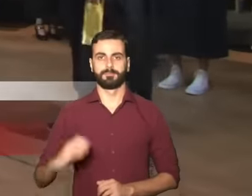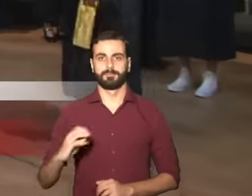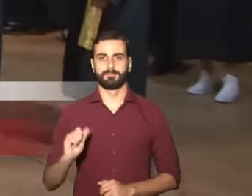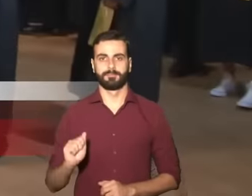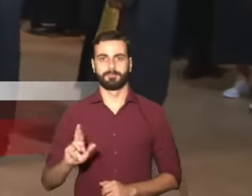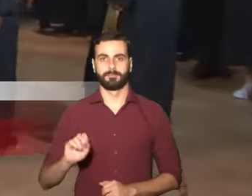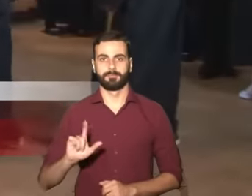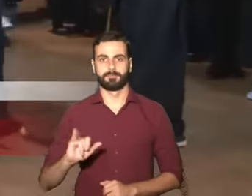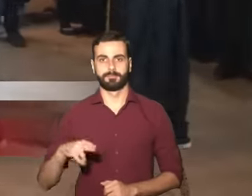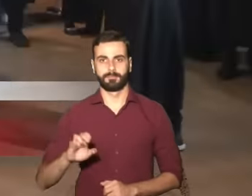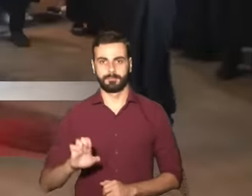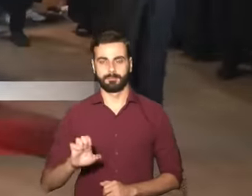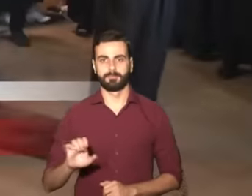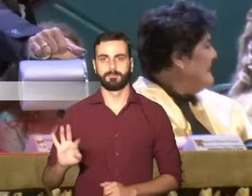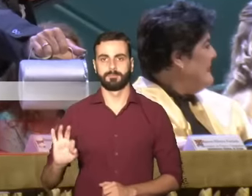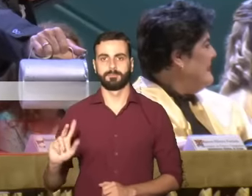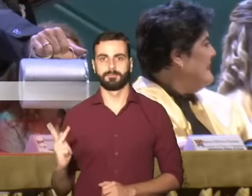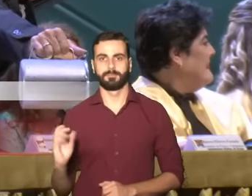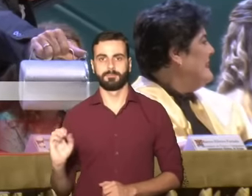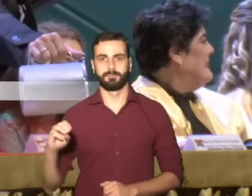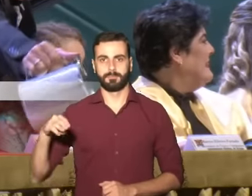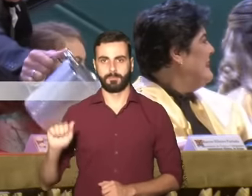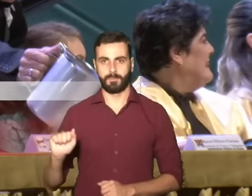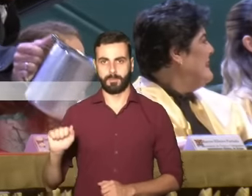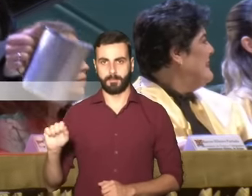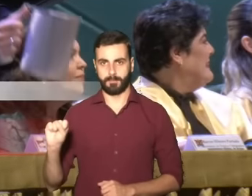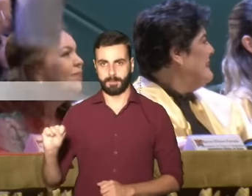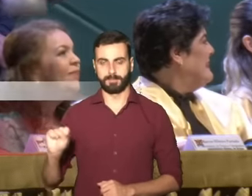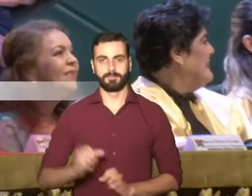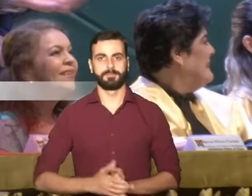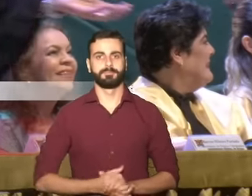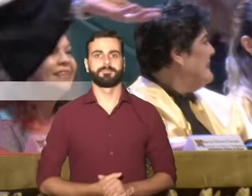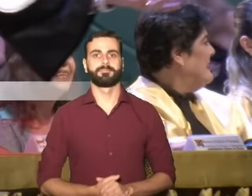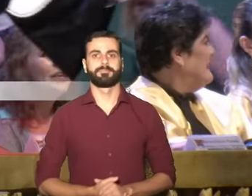Caroline Tomás Massardi.